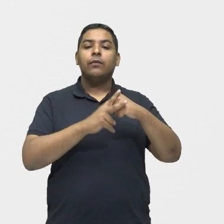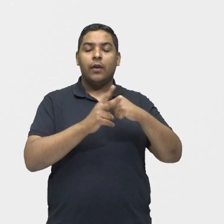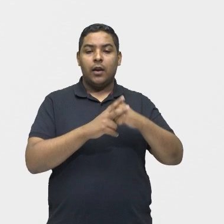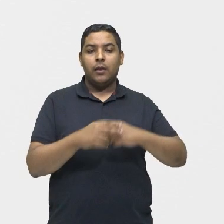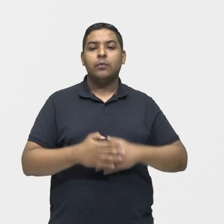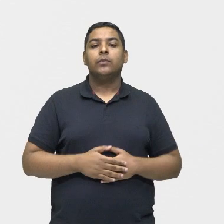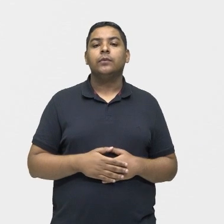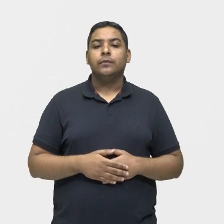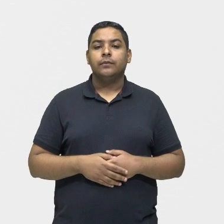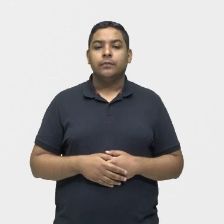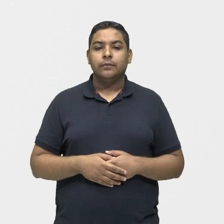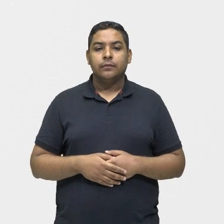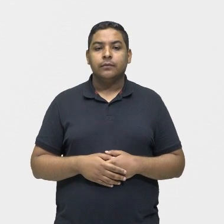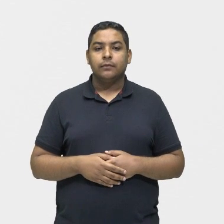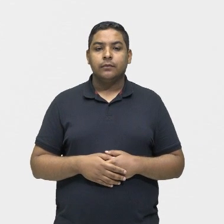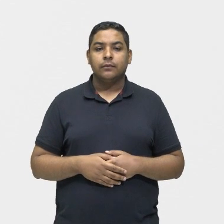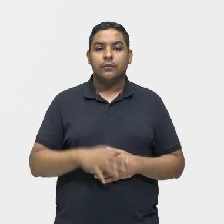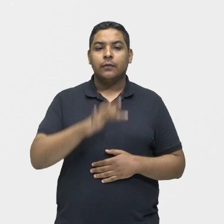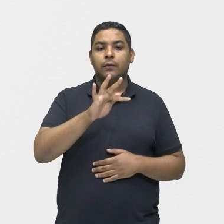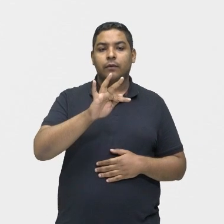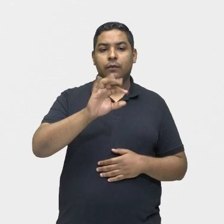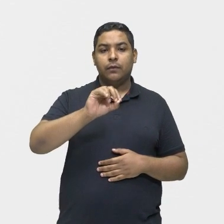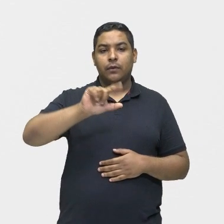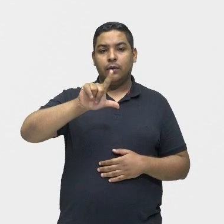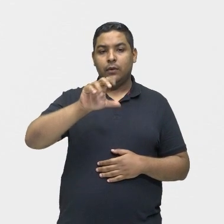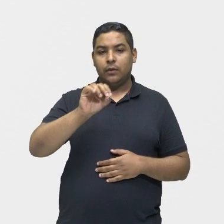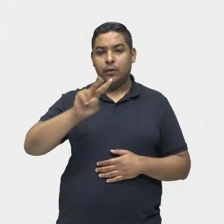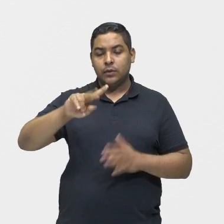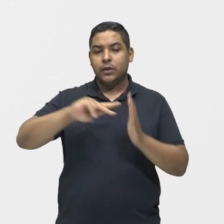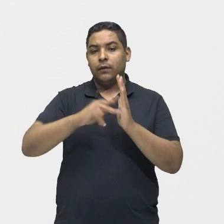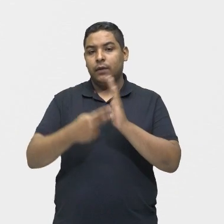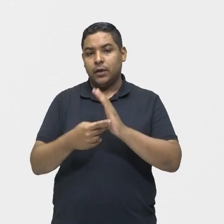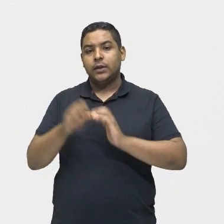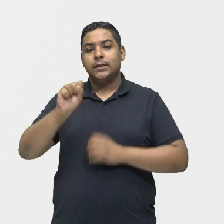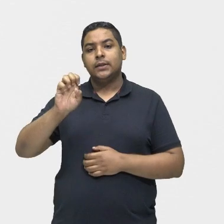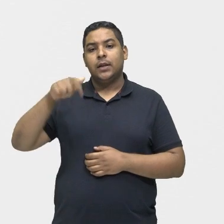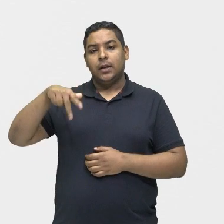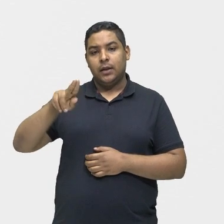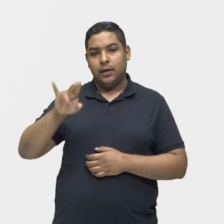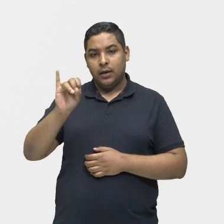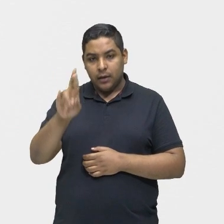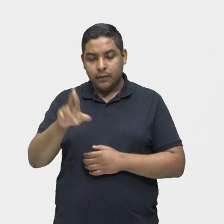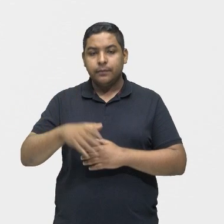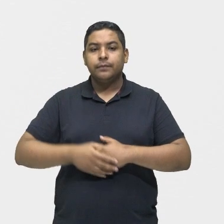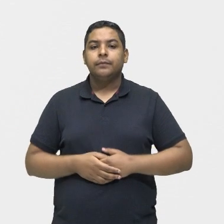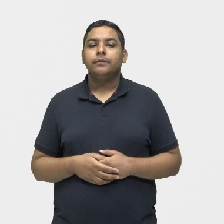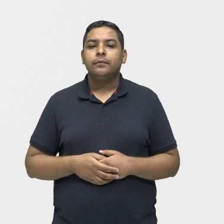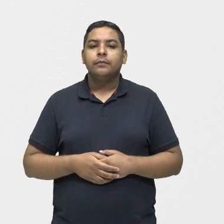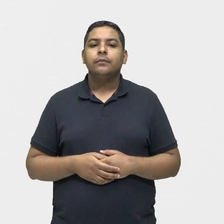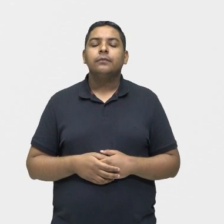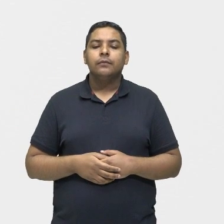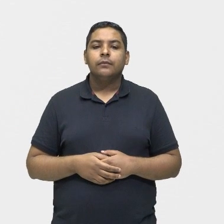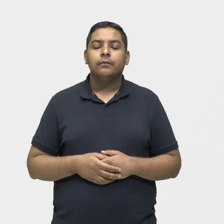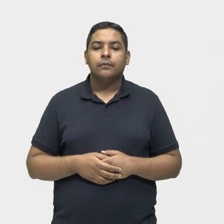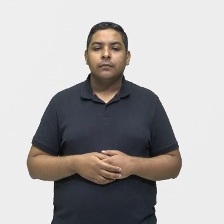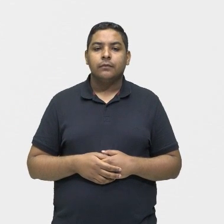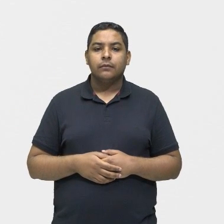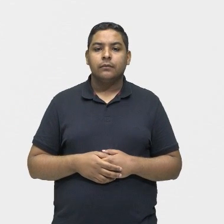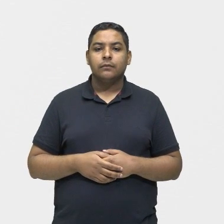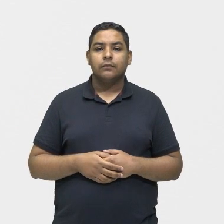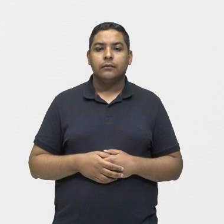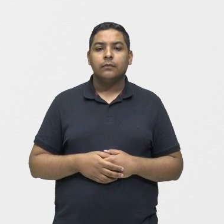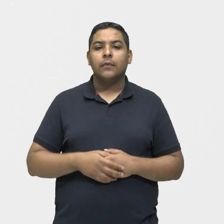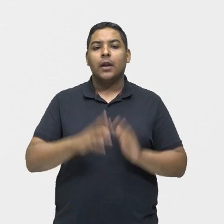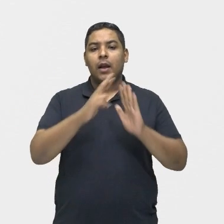palavras. Follow é um verbo, significa seguir. Aí nós temos rules, que significa regras, né, ele é um